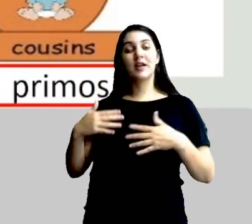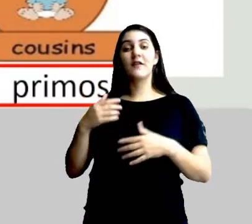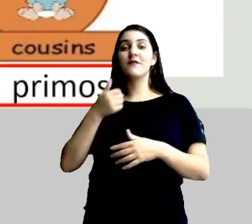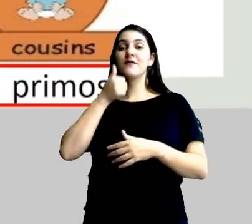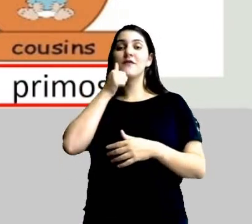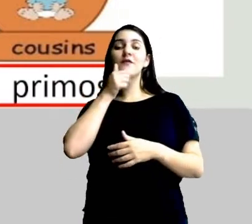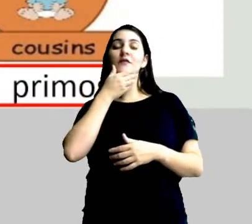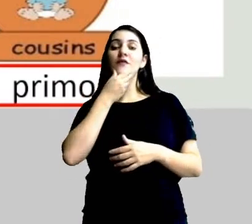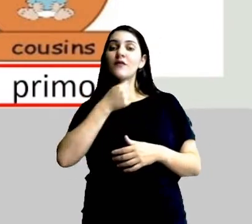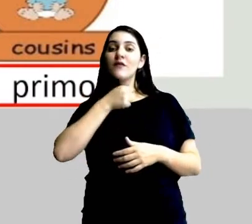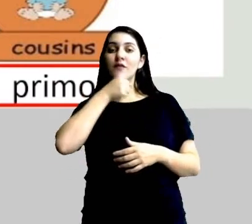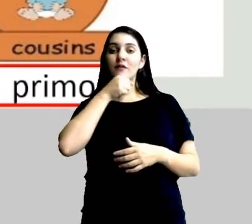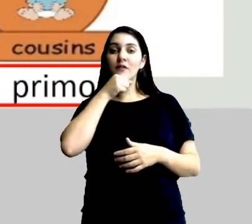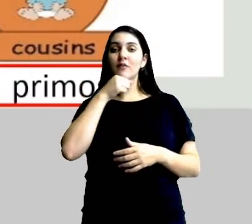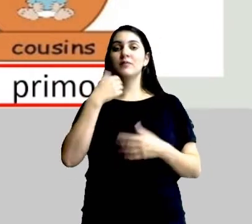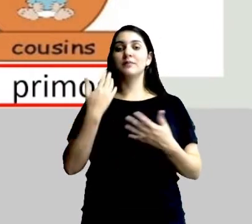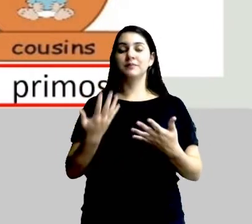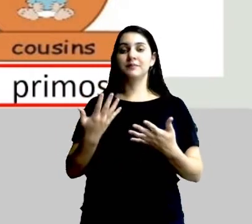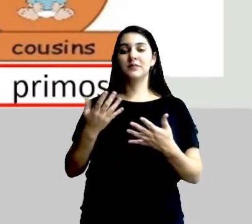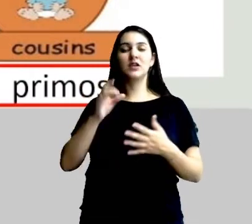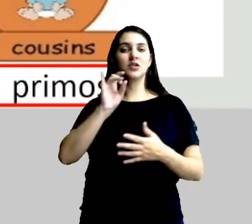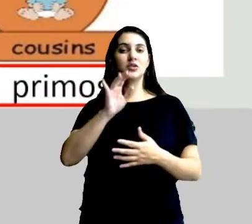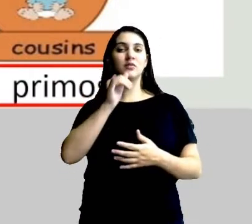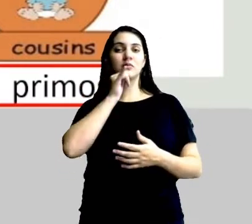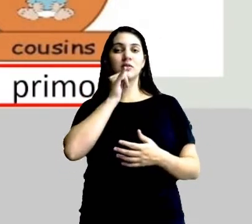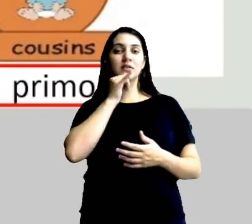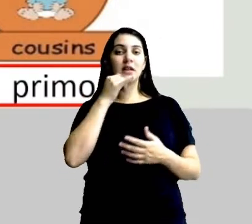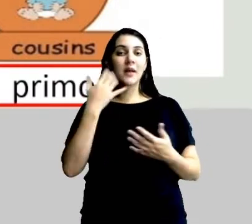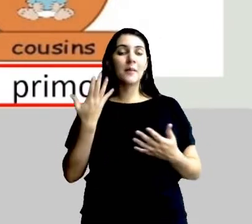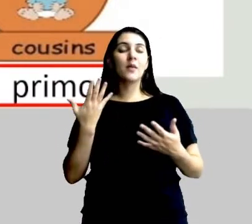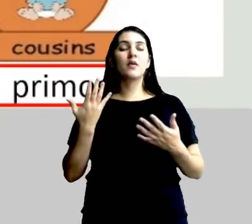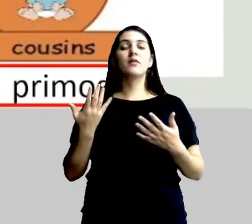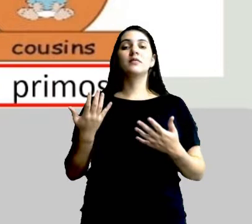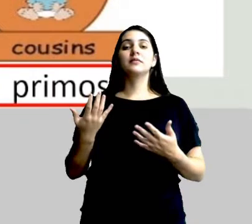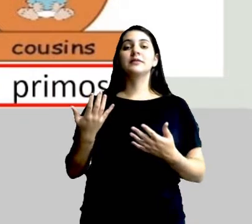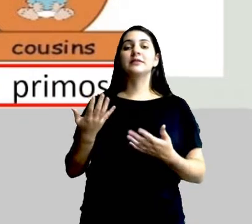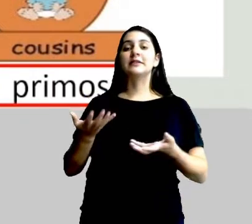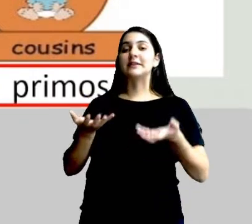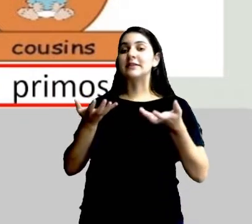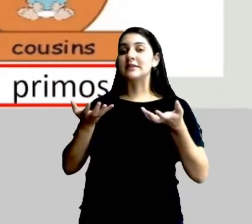você pode chamar de grandpa. Só que quando você estiver num ambiente que